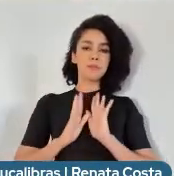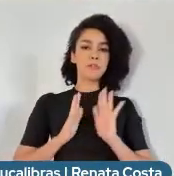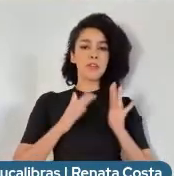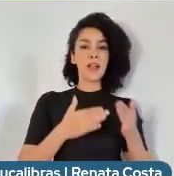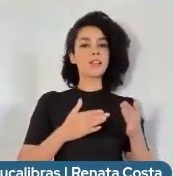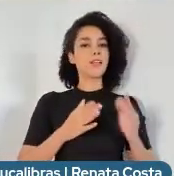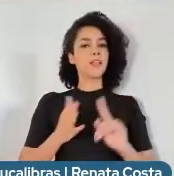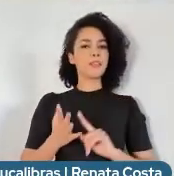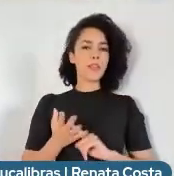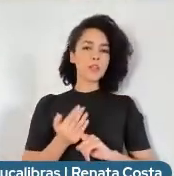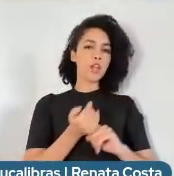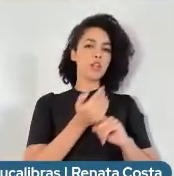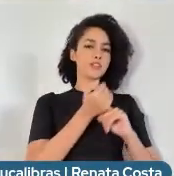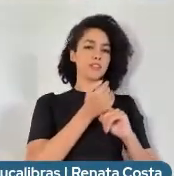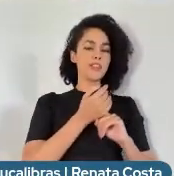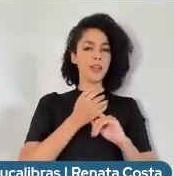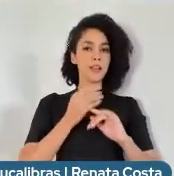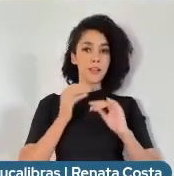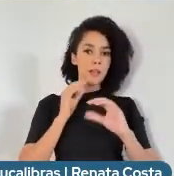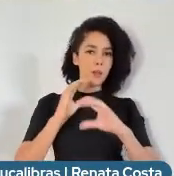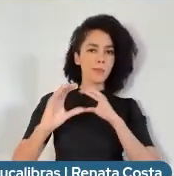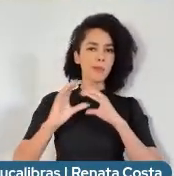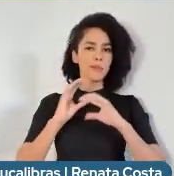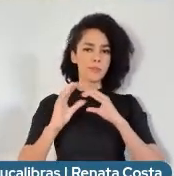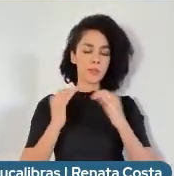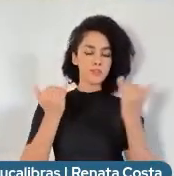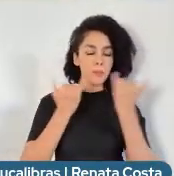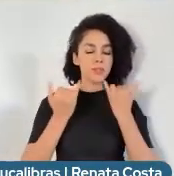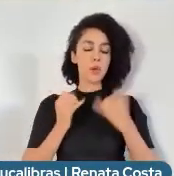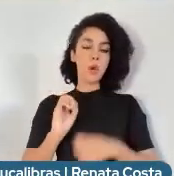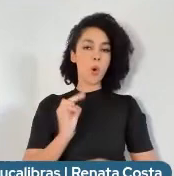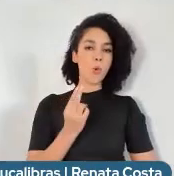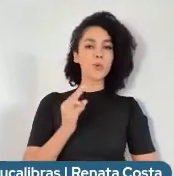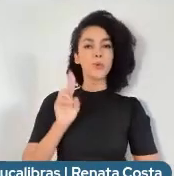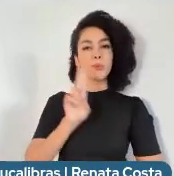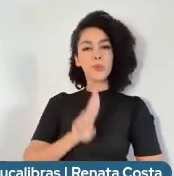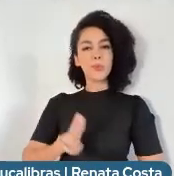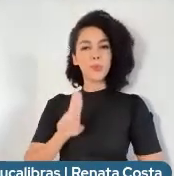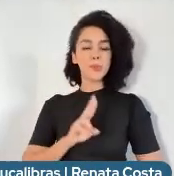ou com o uso de tecnologias. Aqueles